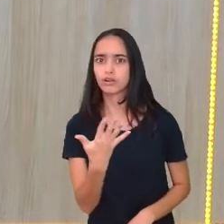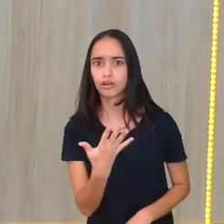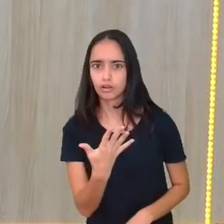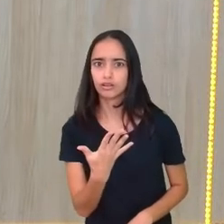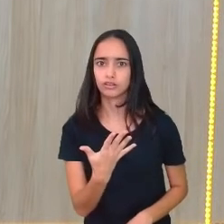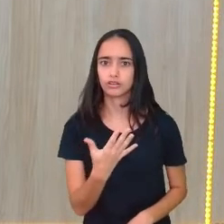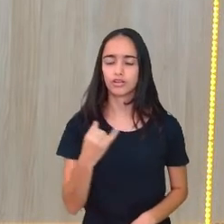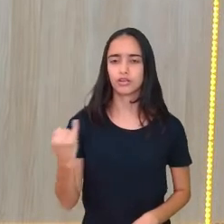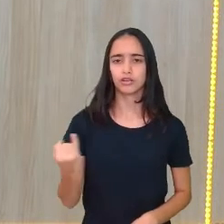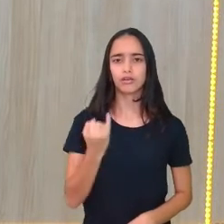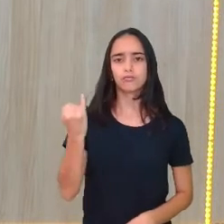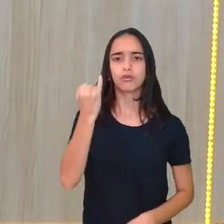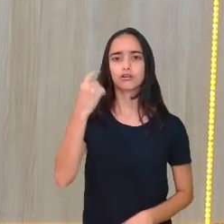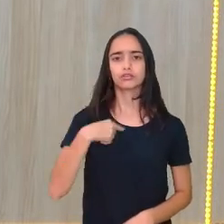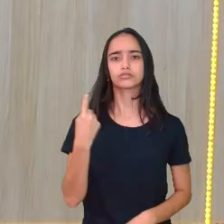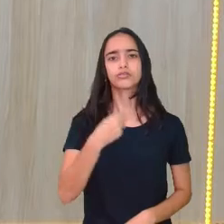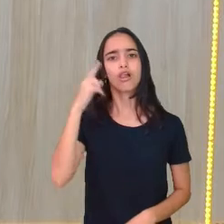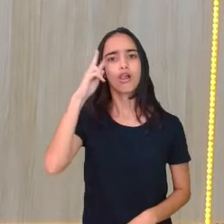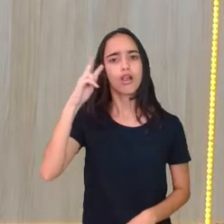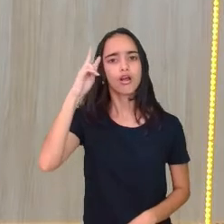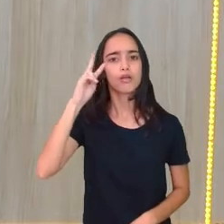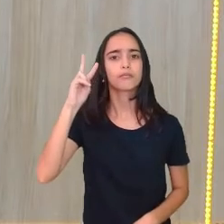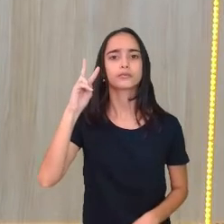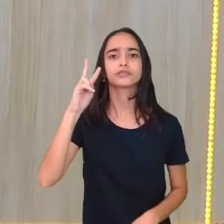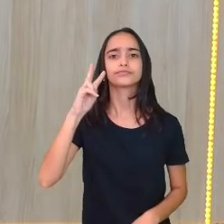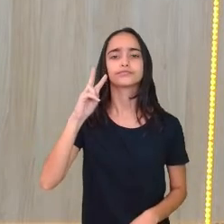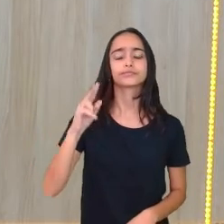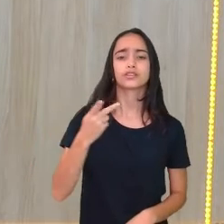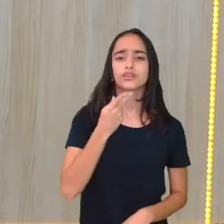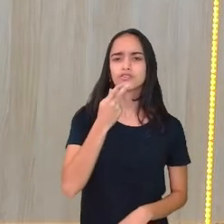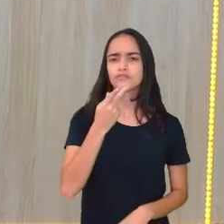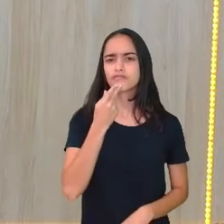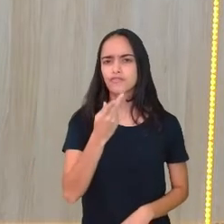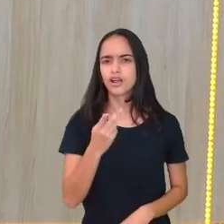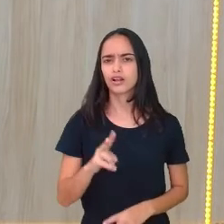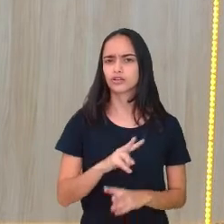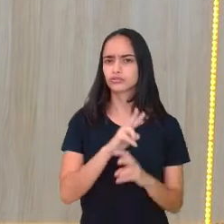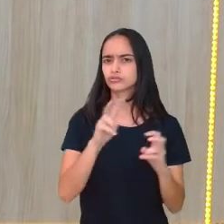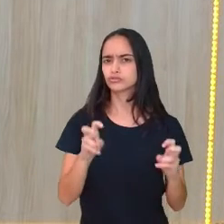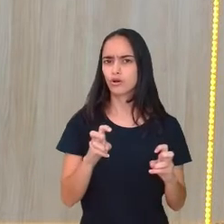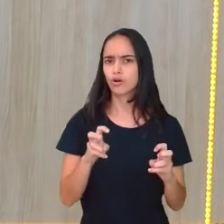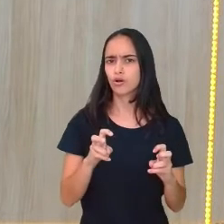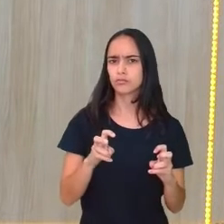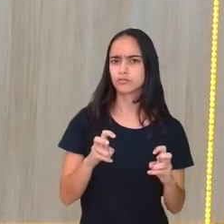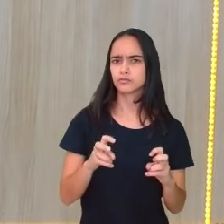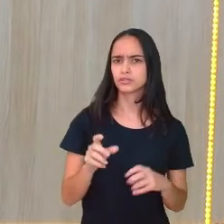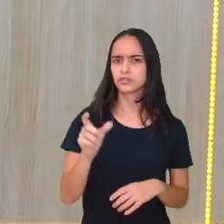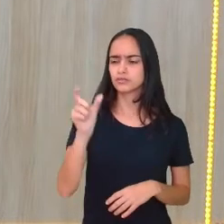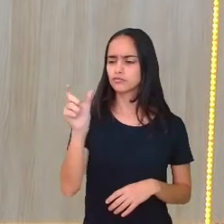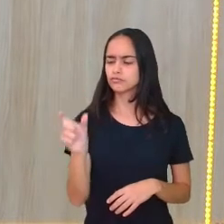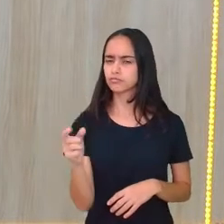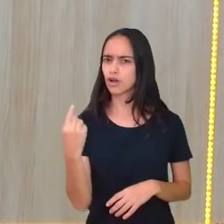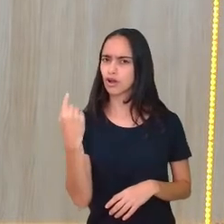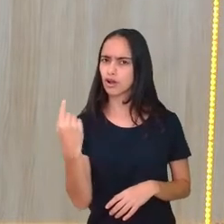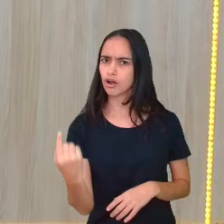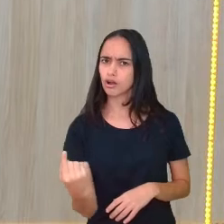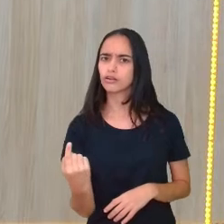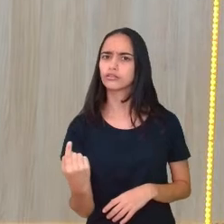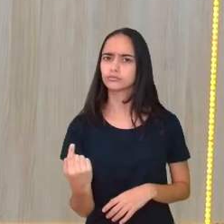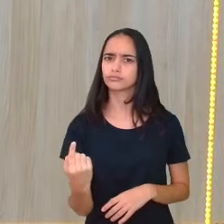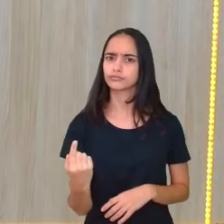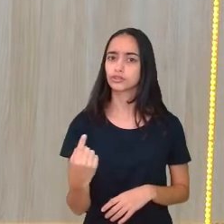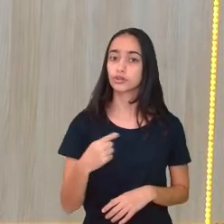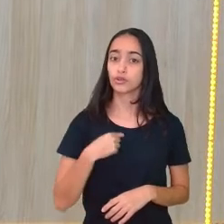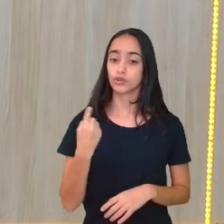muito importante lembrar, quando a gente fala em relação a esses aspectos individuais do sexo, a gente está falando do